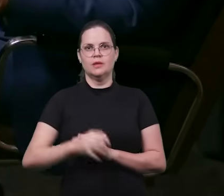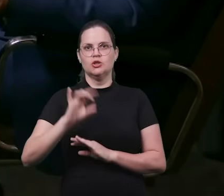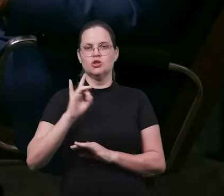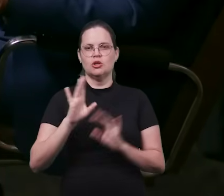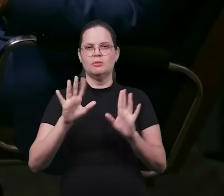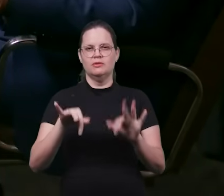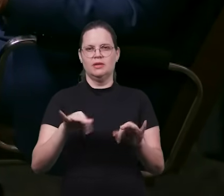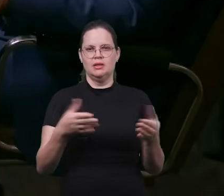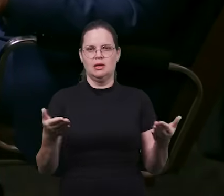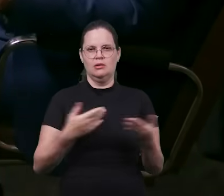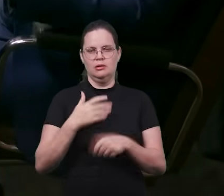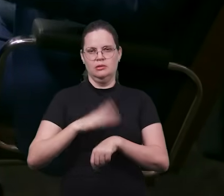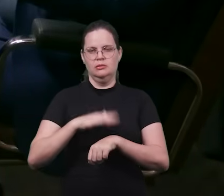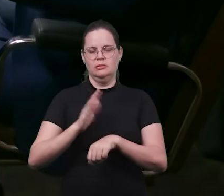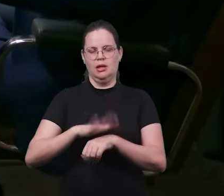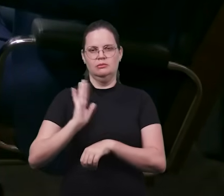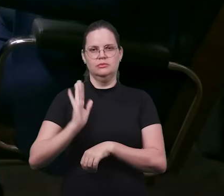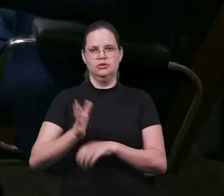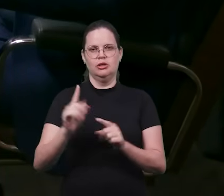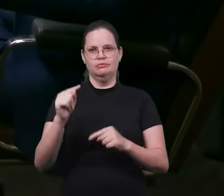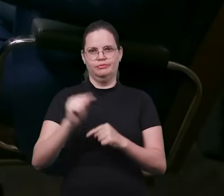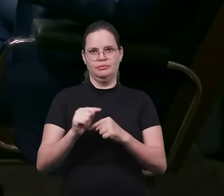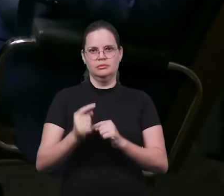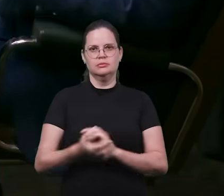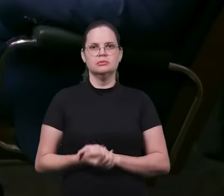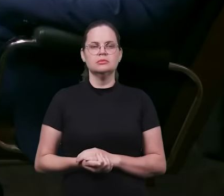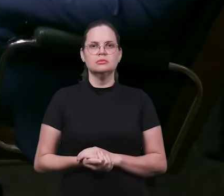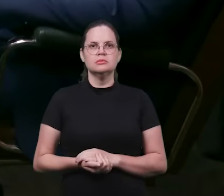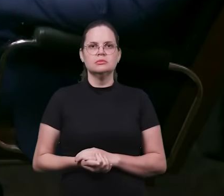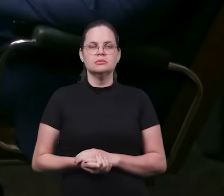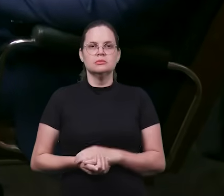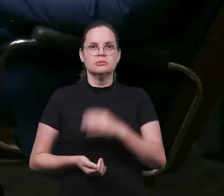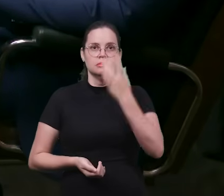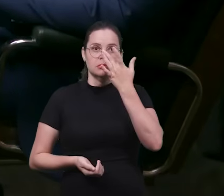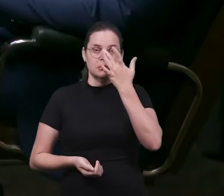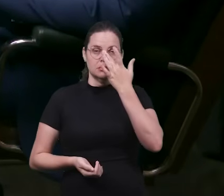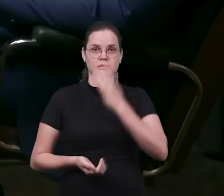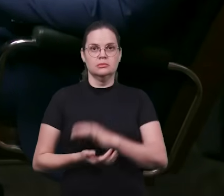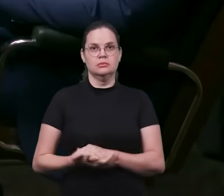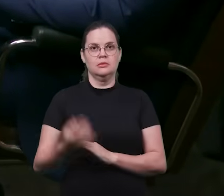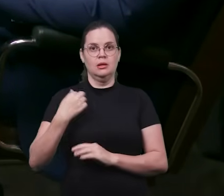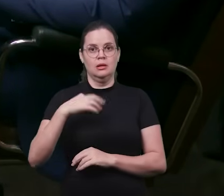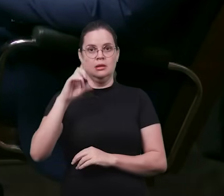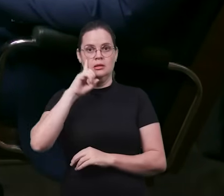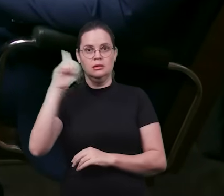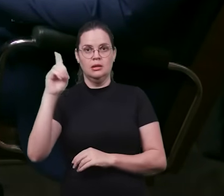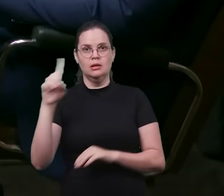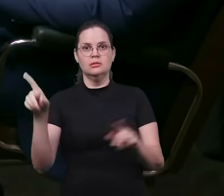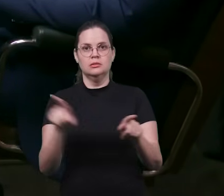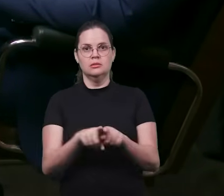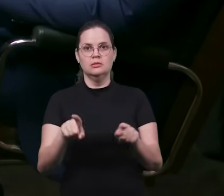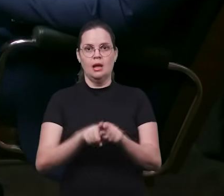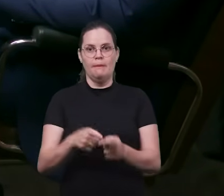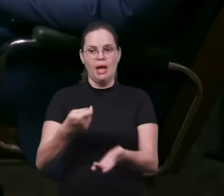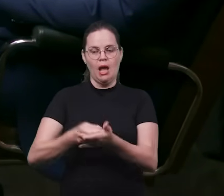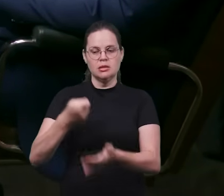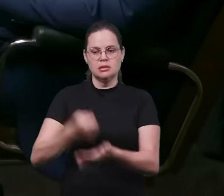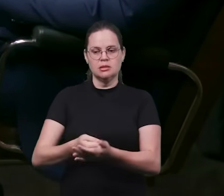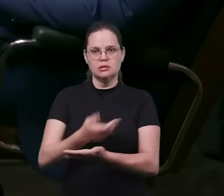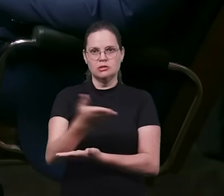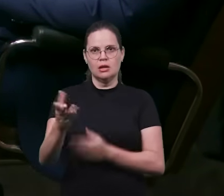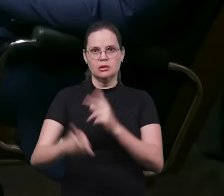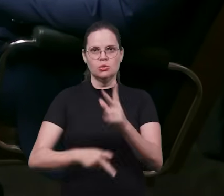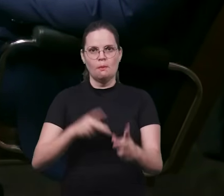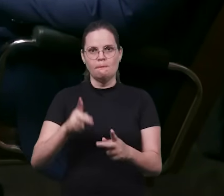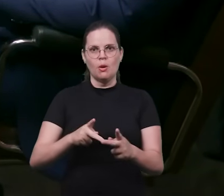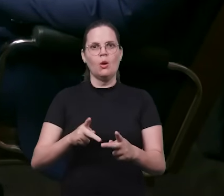Só para encerrar, nosso tempo já está esgotado, é que Deus depois exige também a purificação do seu povo, né?